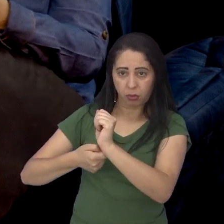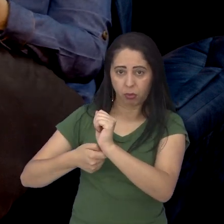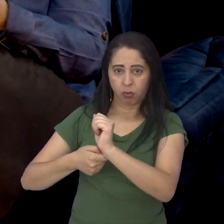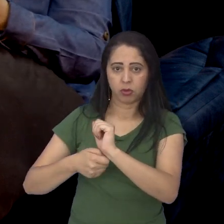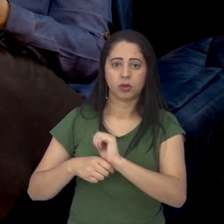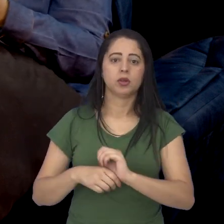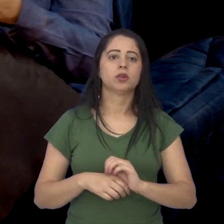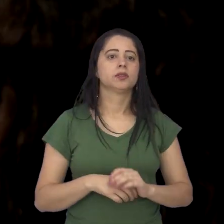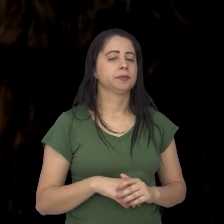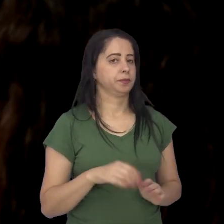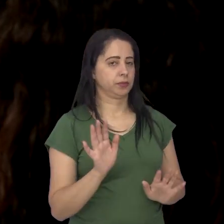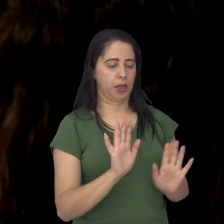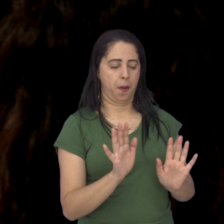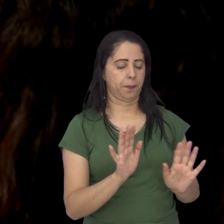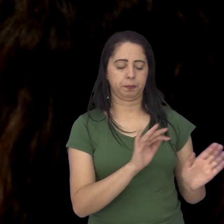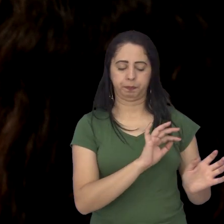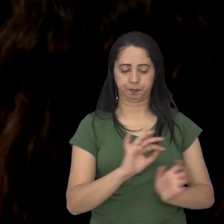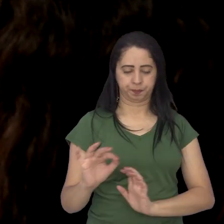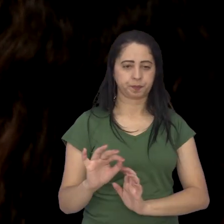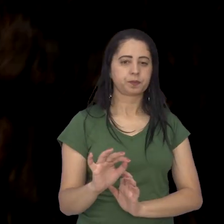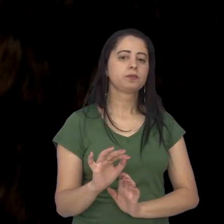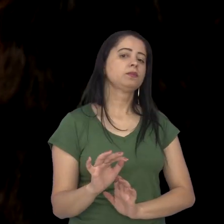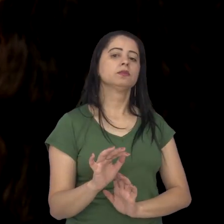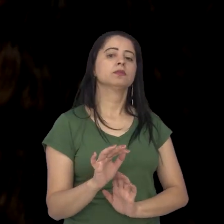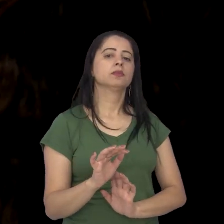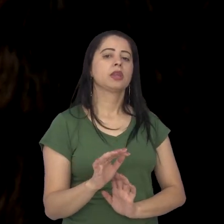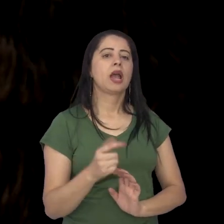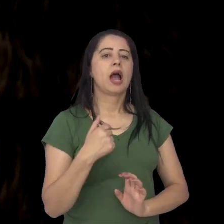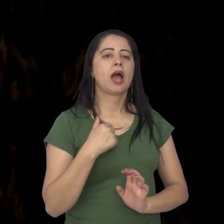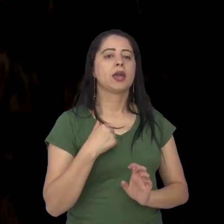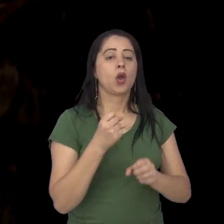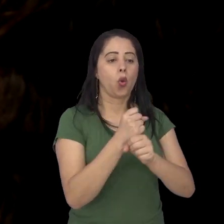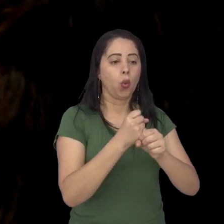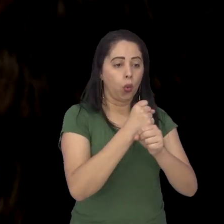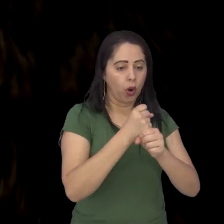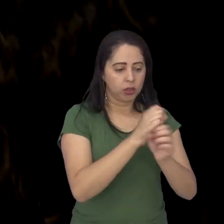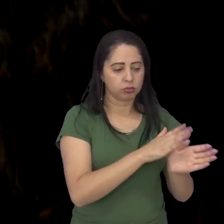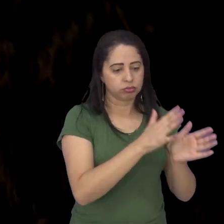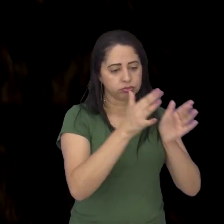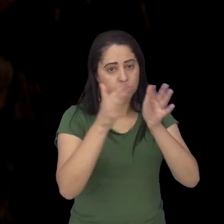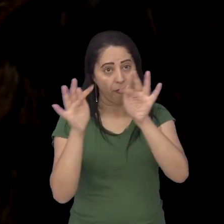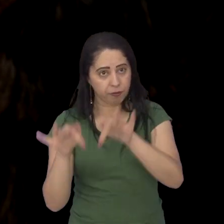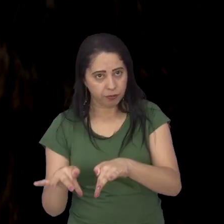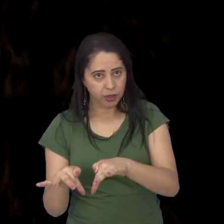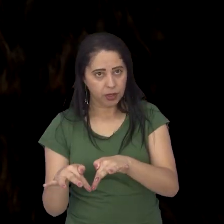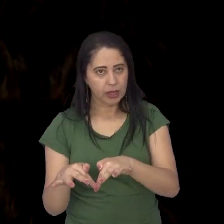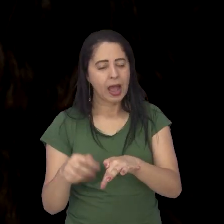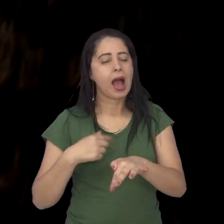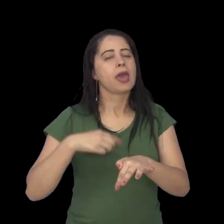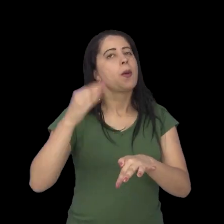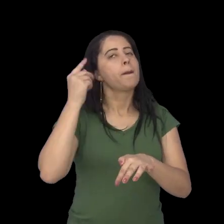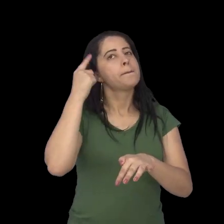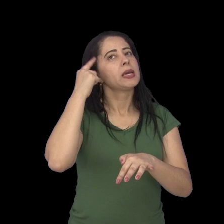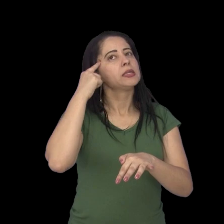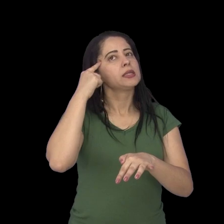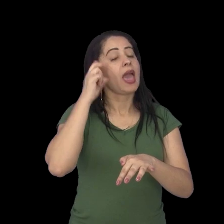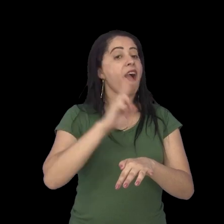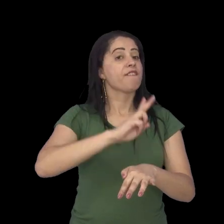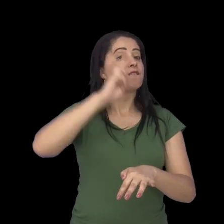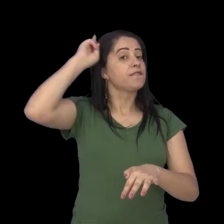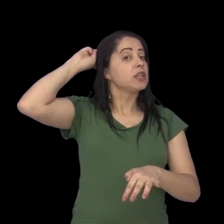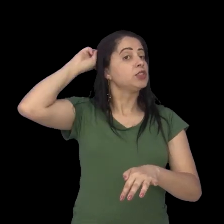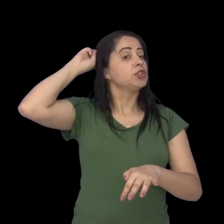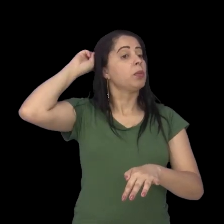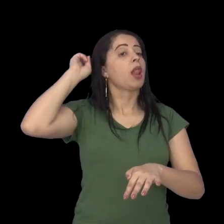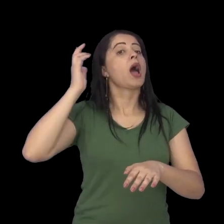engenharia, não, né? Não, eu terminei o ano e eu decidi prestar vestibular de novo. E em casa eles